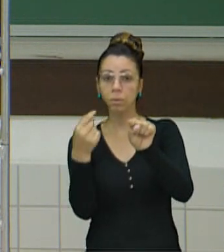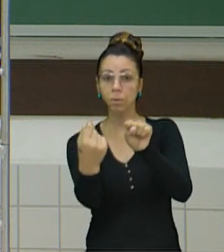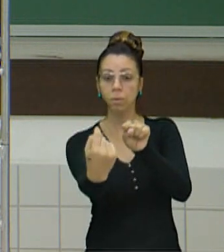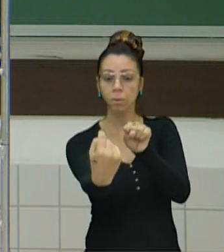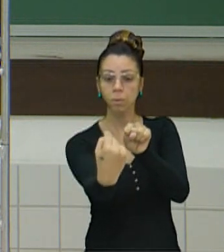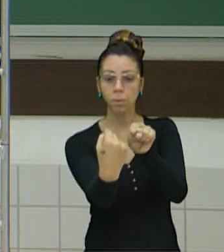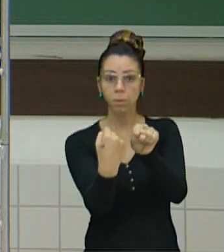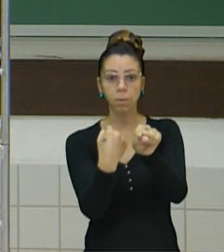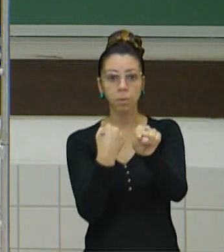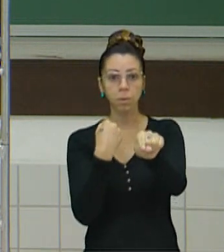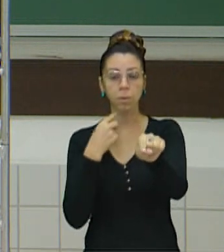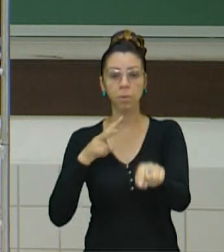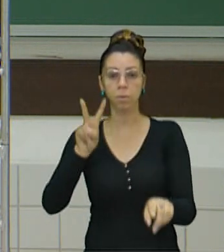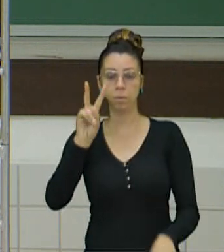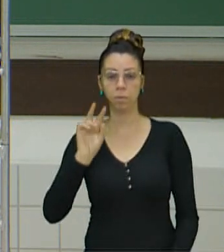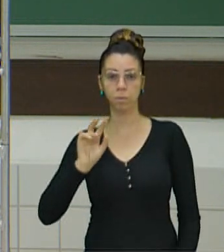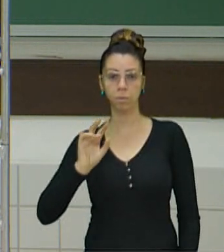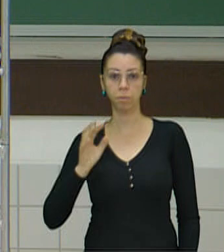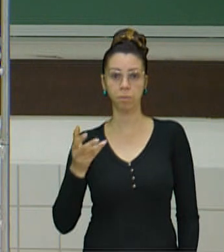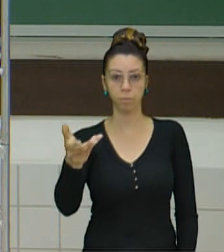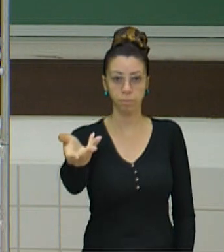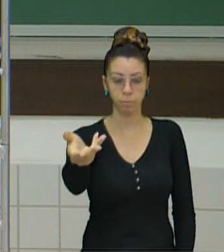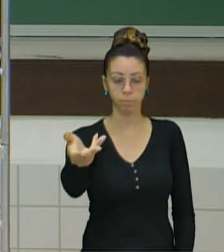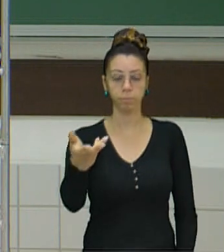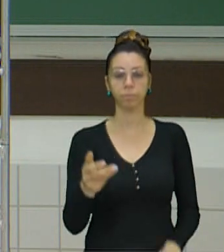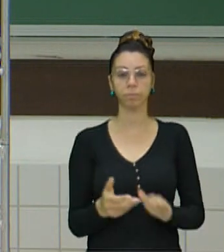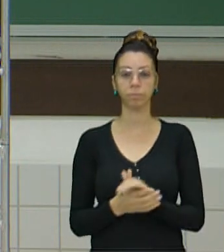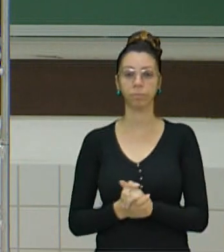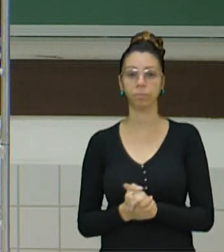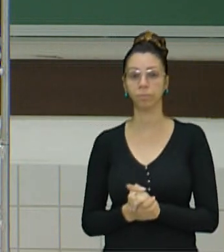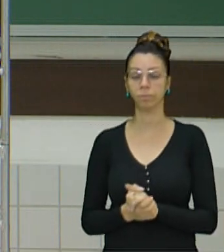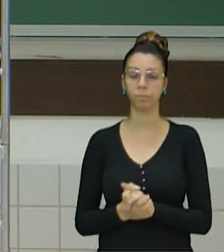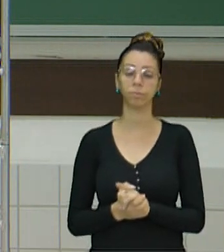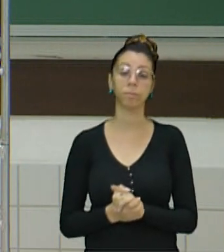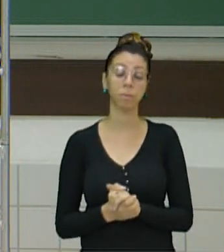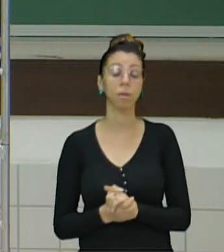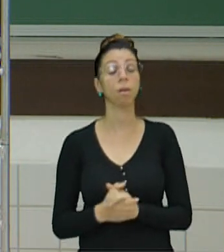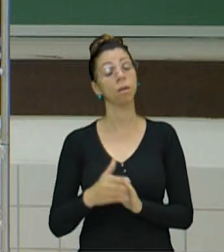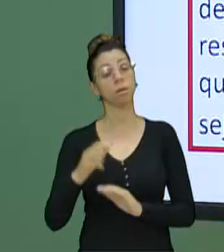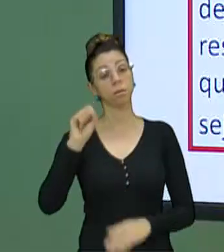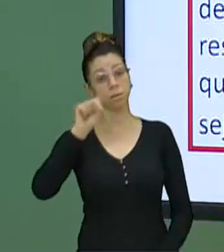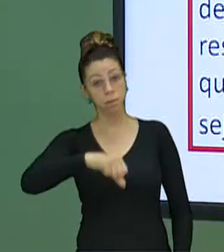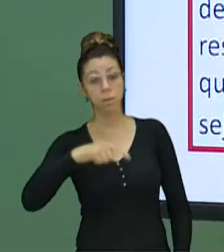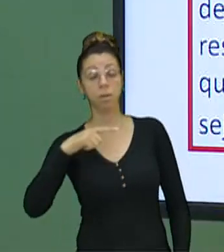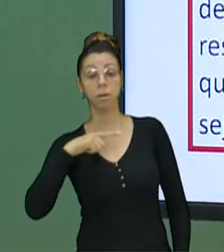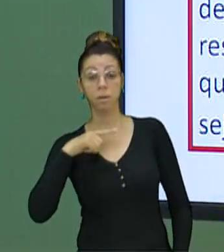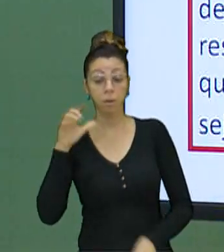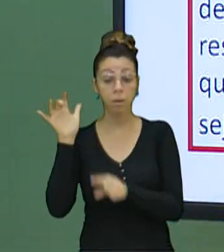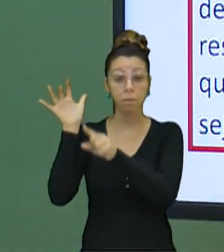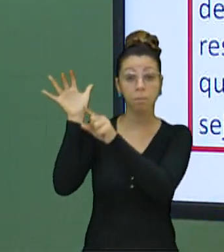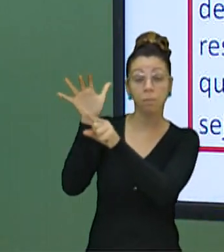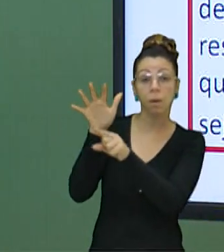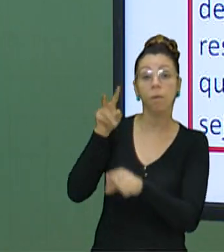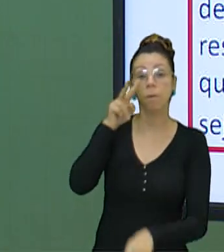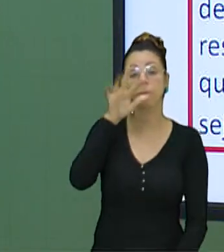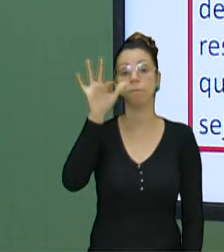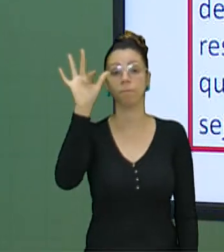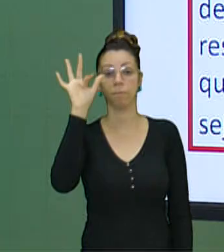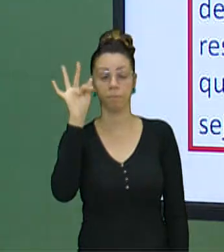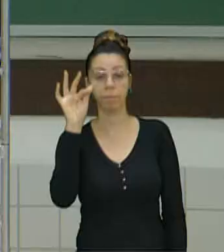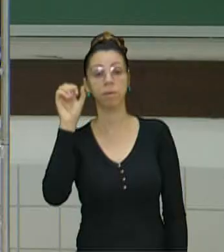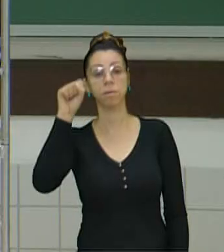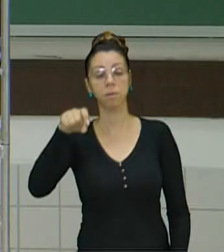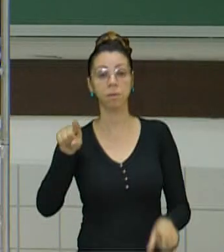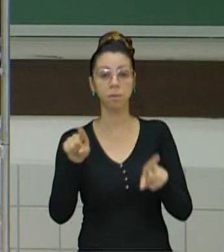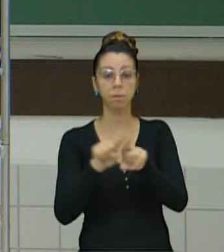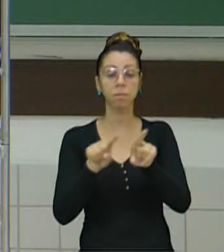da velocidade, que é essa força centrípeta. Então, sim, existe a atuação de uma força aqui. Sim, existe a